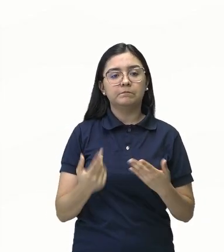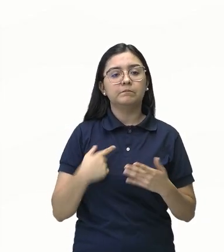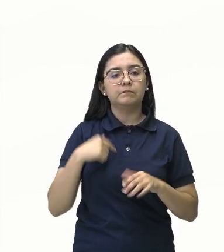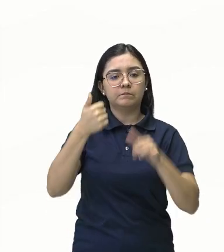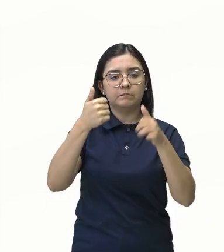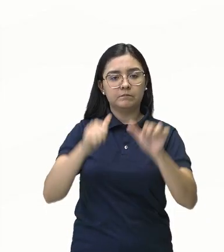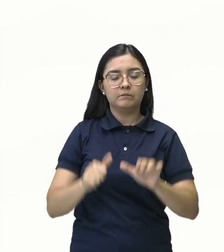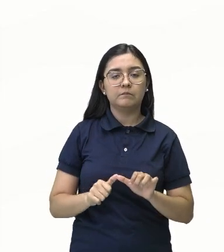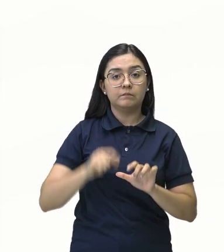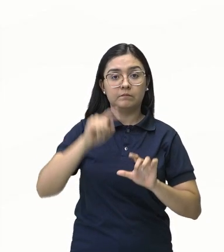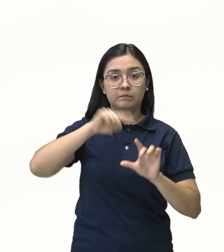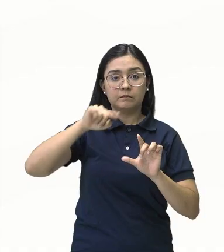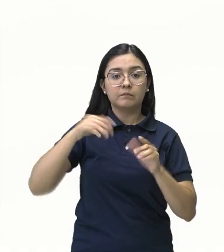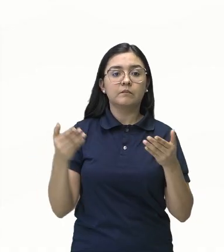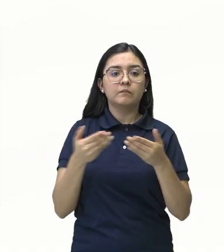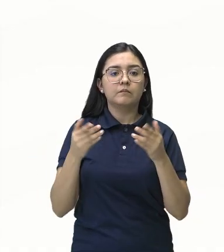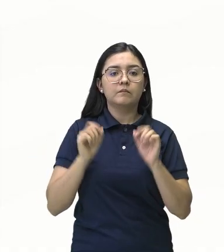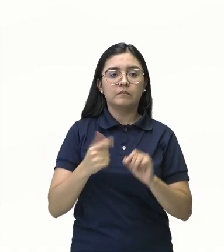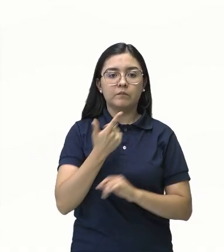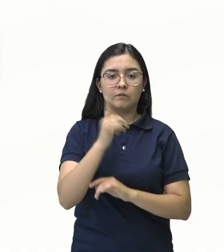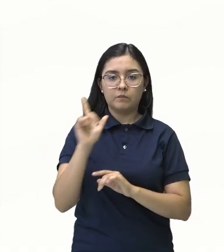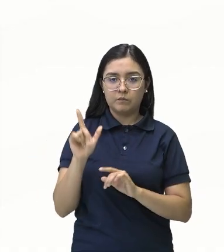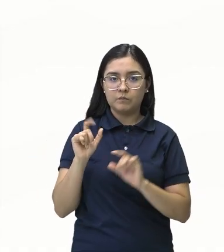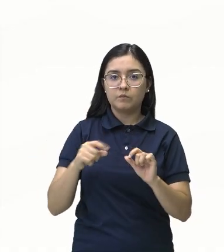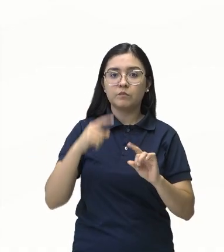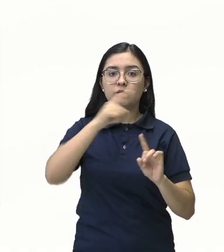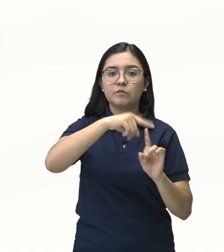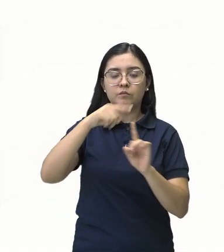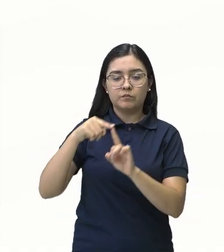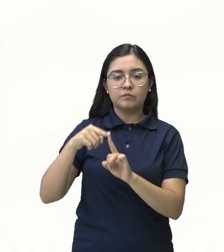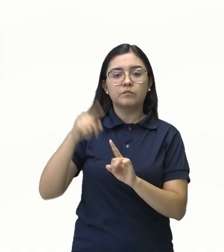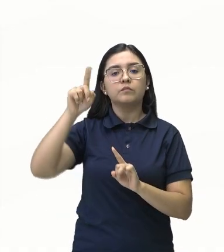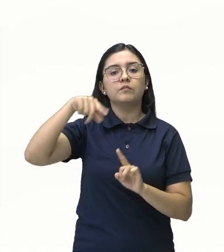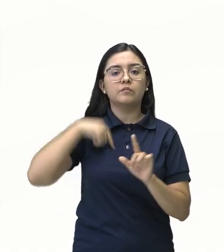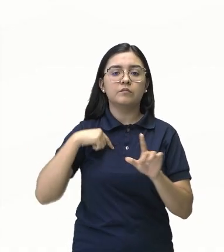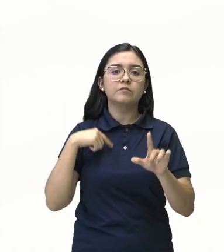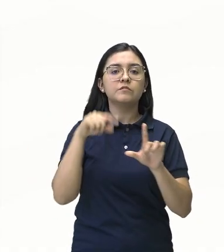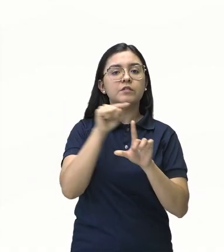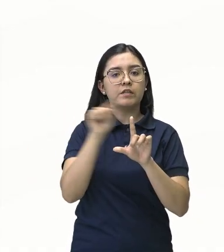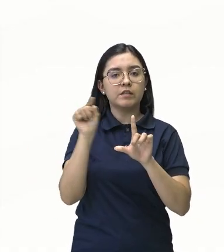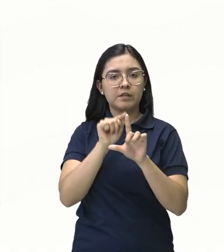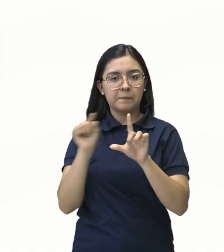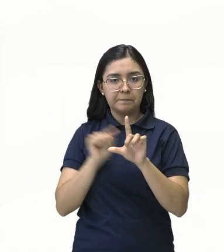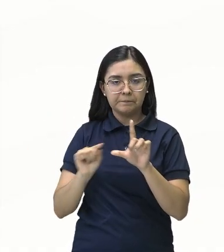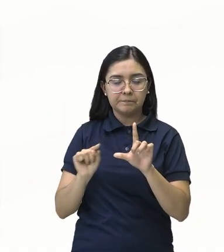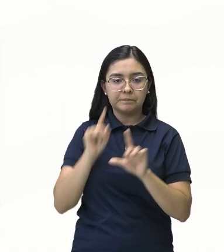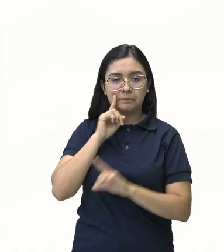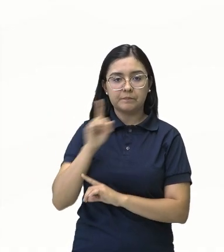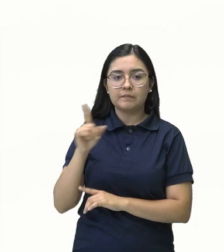gráfico de coluna, vamos para o próximo, que são os gráficos de linhas. Tá